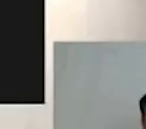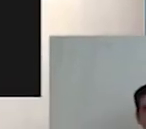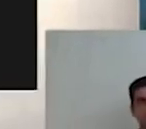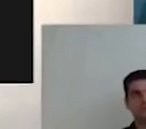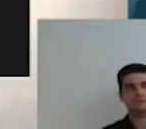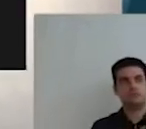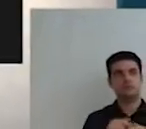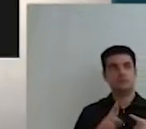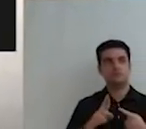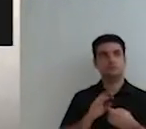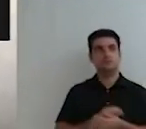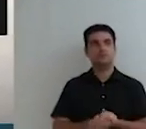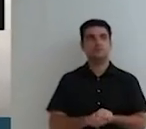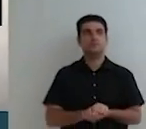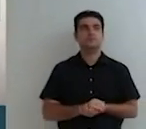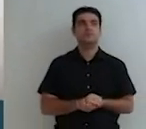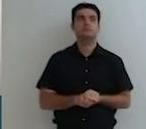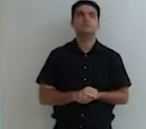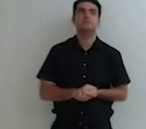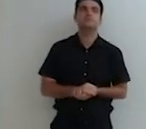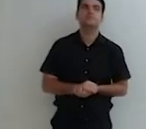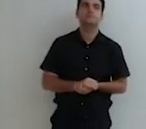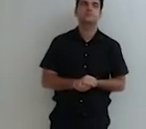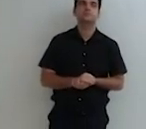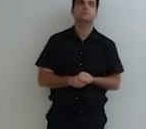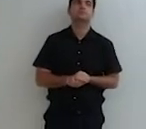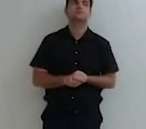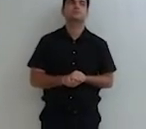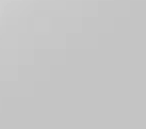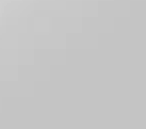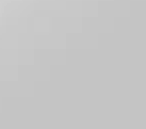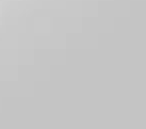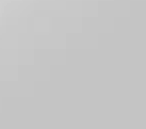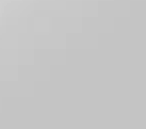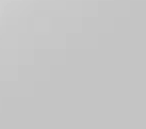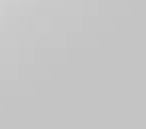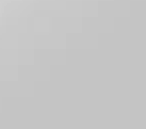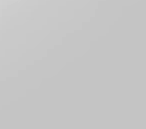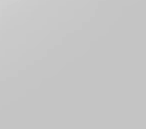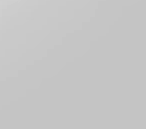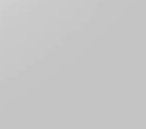para reformar acórdão do Tribunal de Justiça de Santa Catarina e